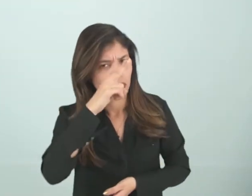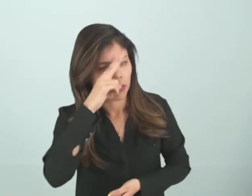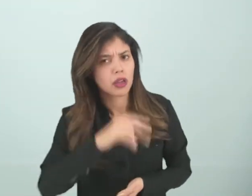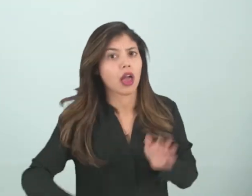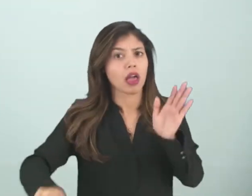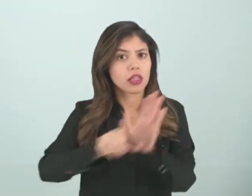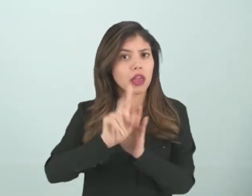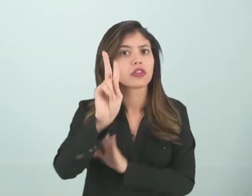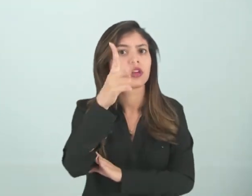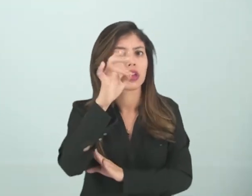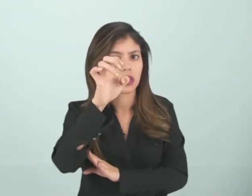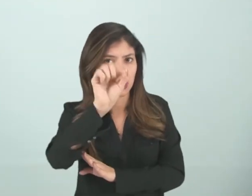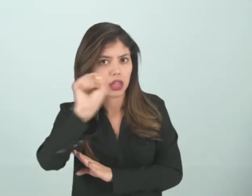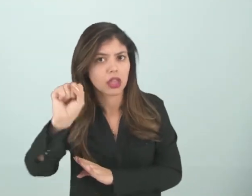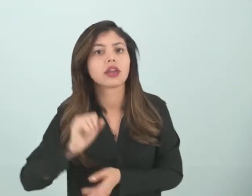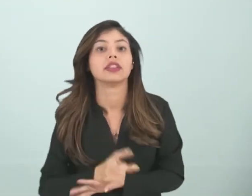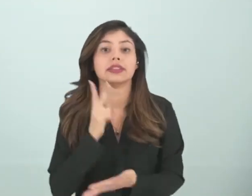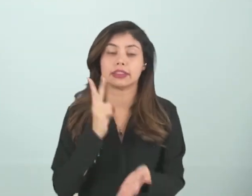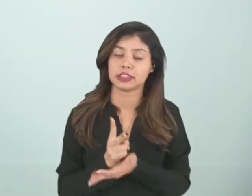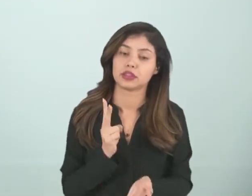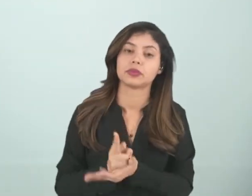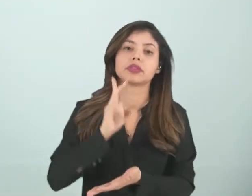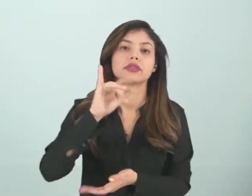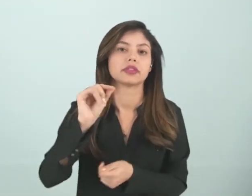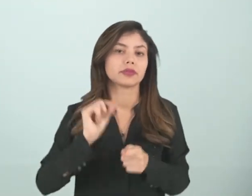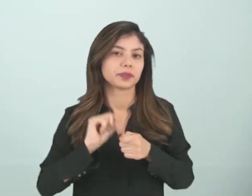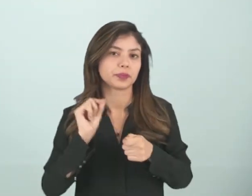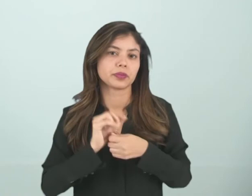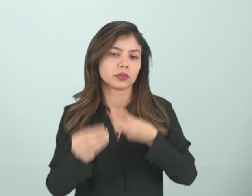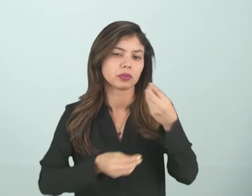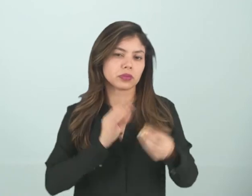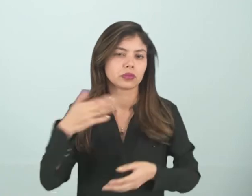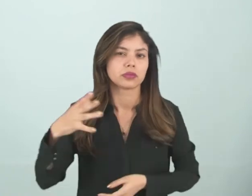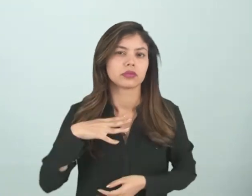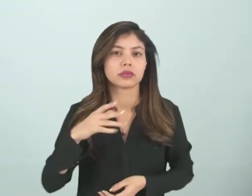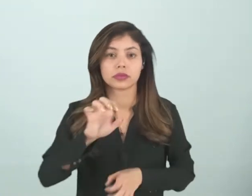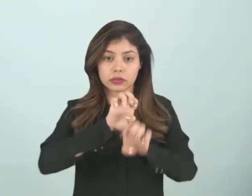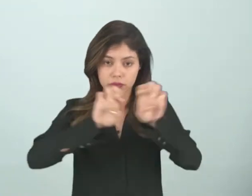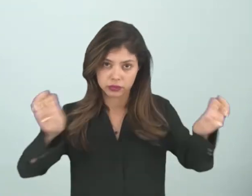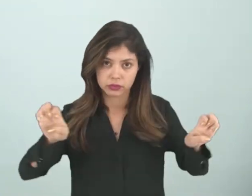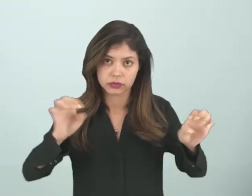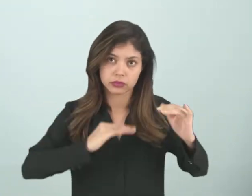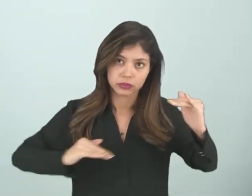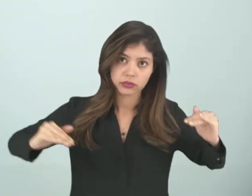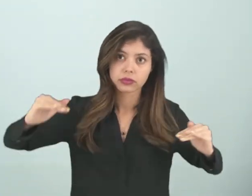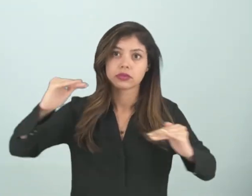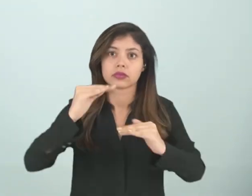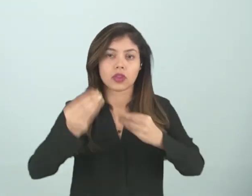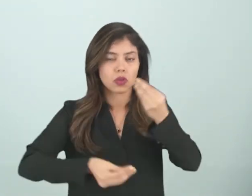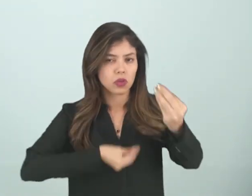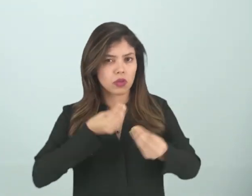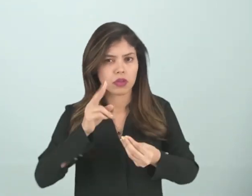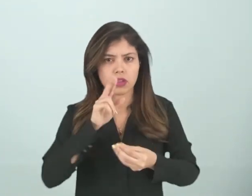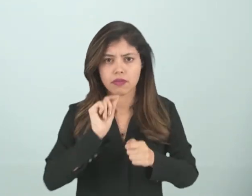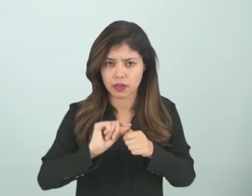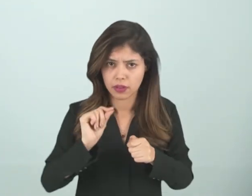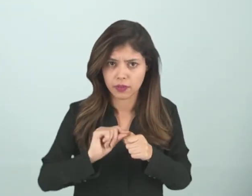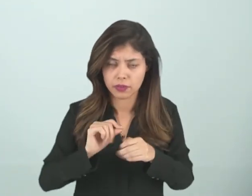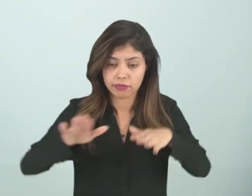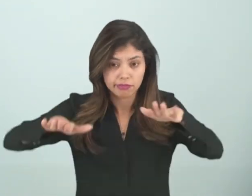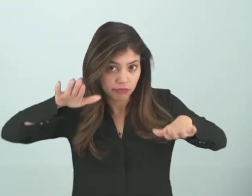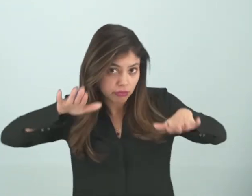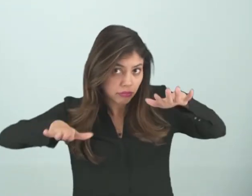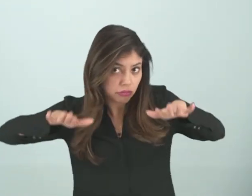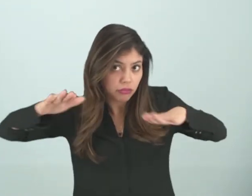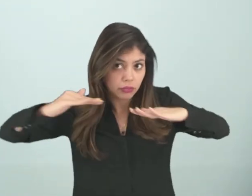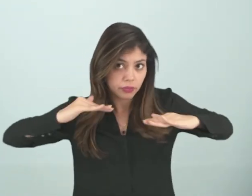lei de Hess ela sempre será feita quando você tiver equações subsequentes. Como que se faz? Manipula-se